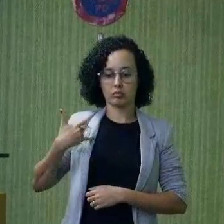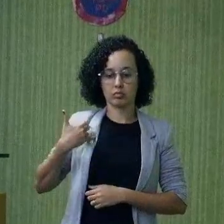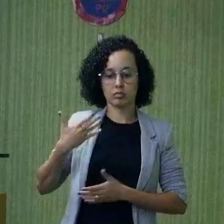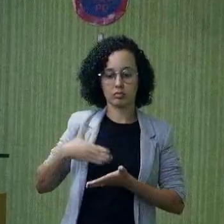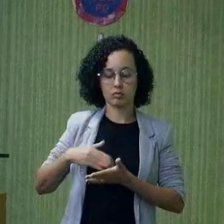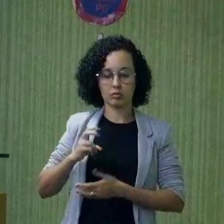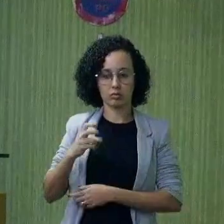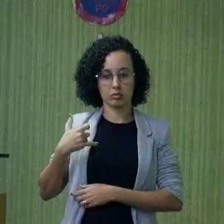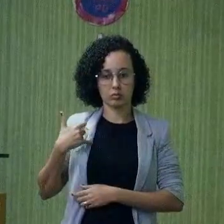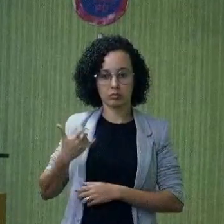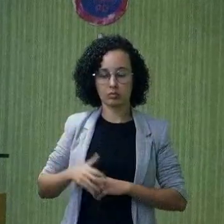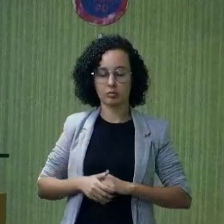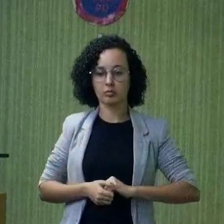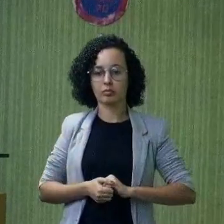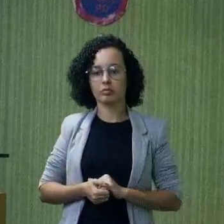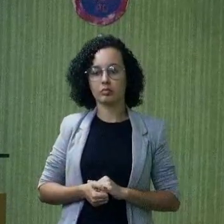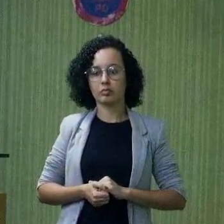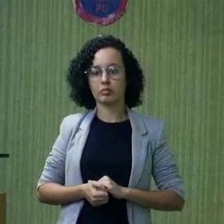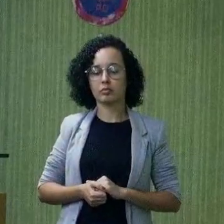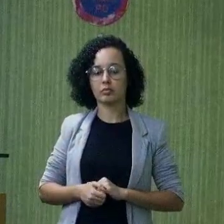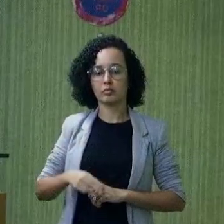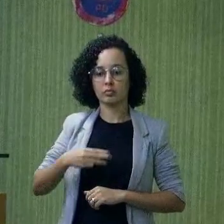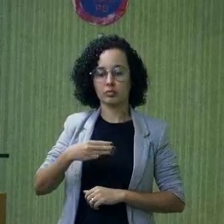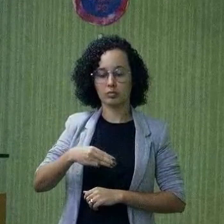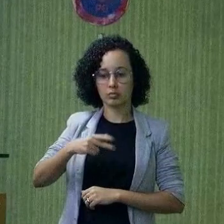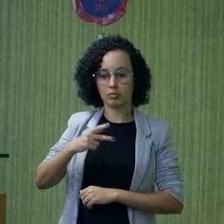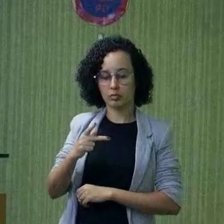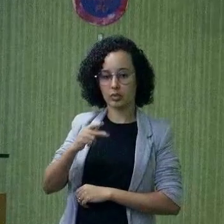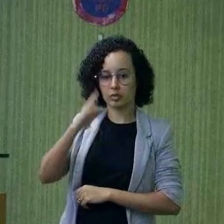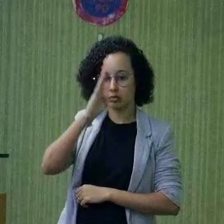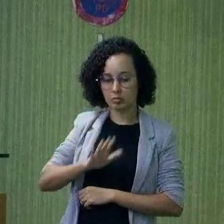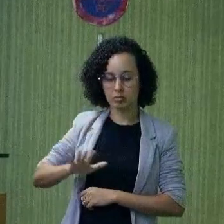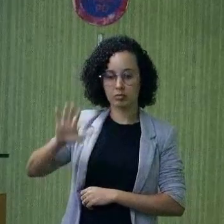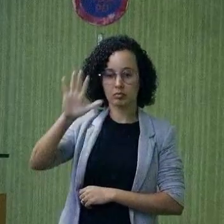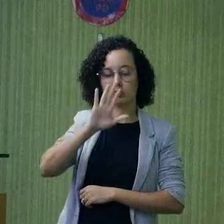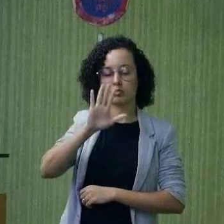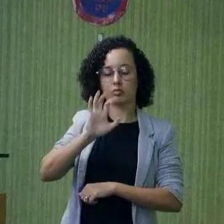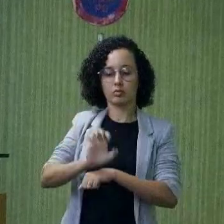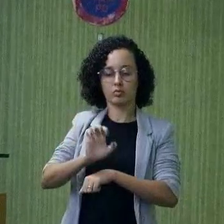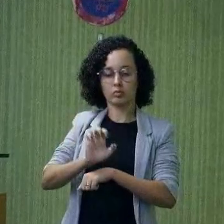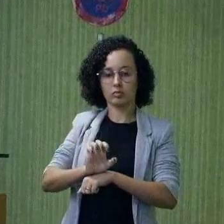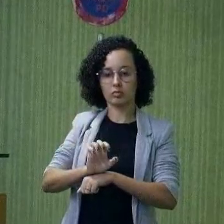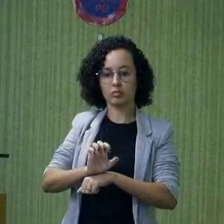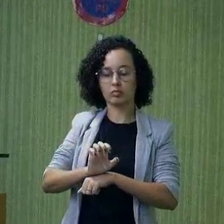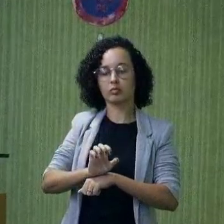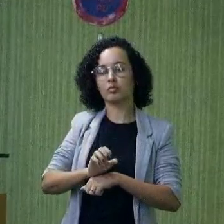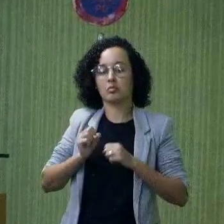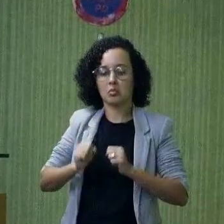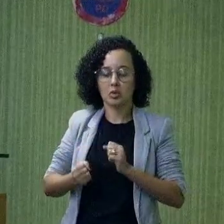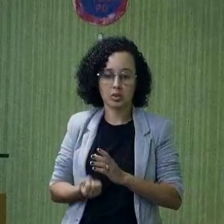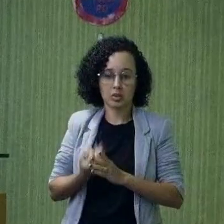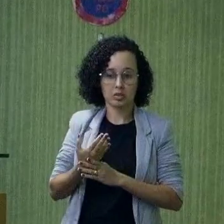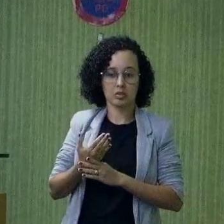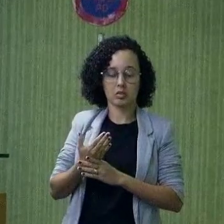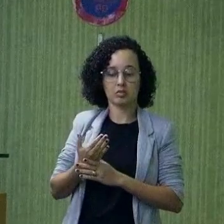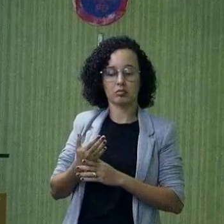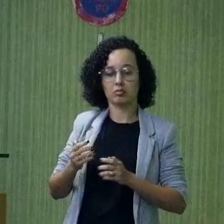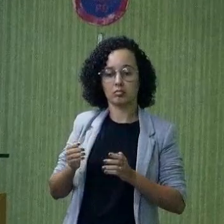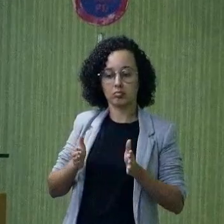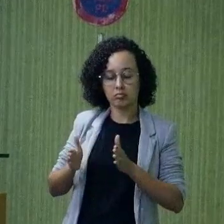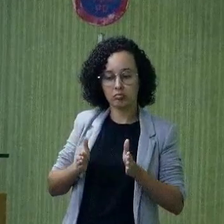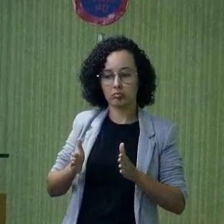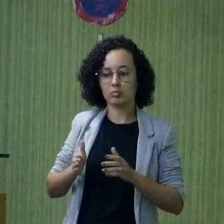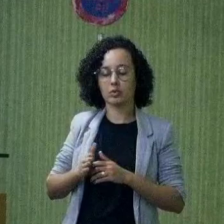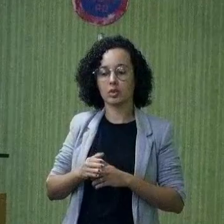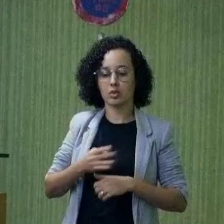repente o um MP brasileiro ou um MP do seu estado do do nosso Estado Federado ou do DF pode criar uma campanha Criança de